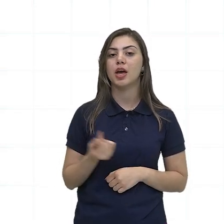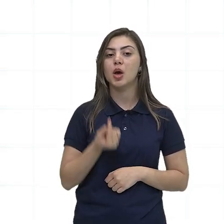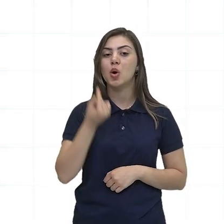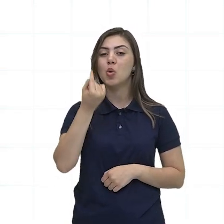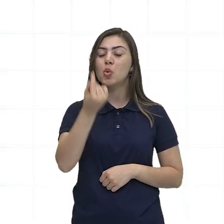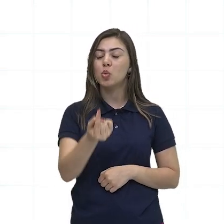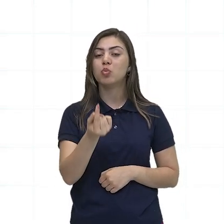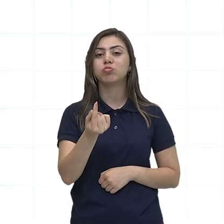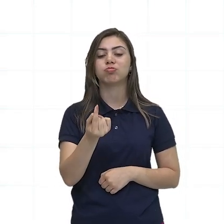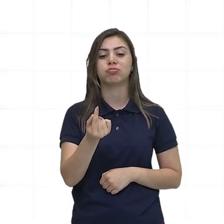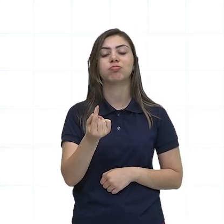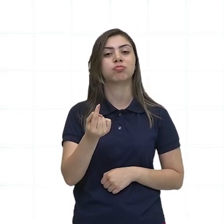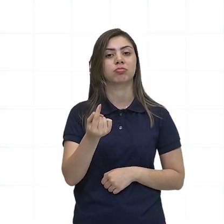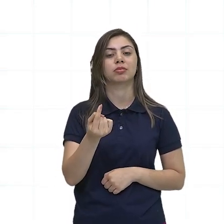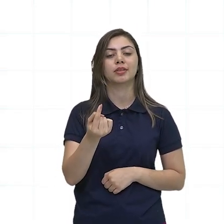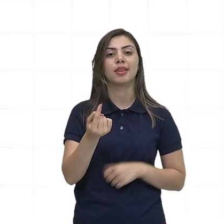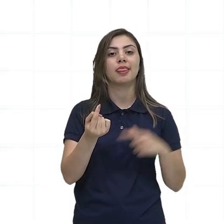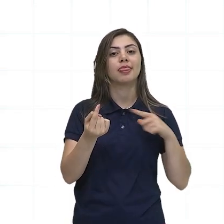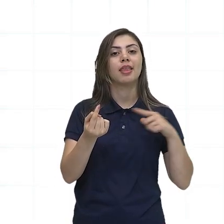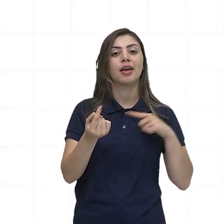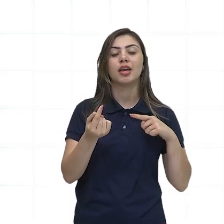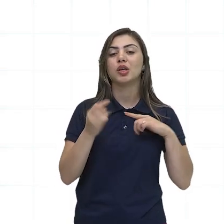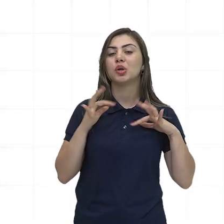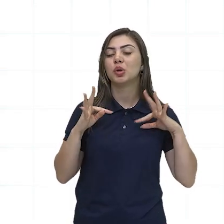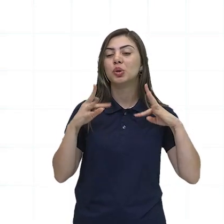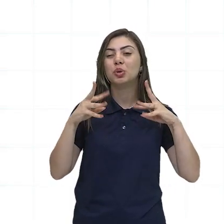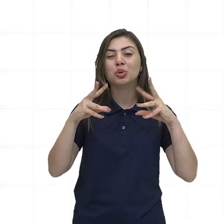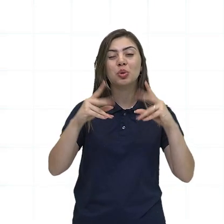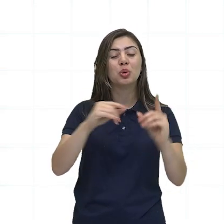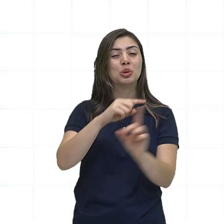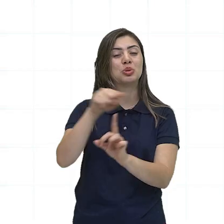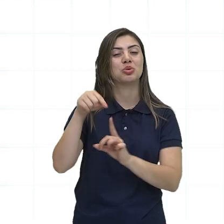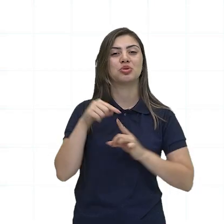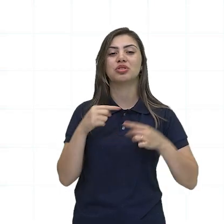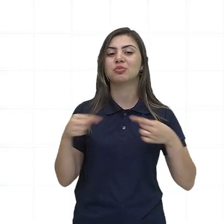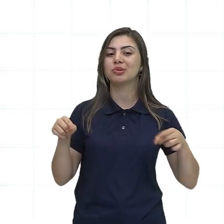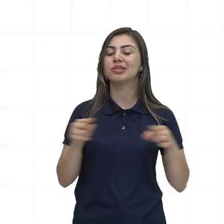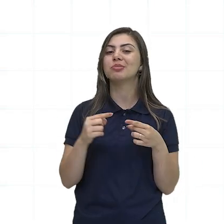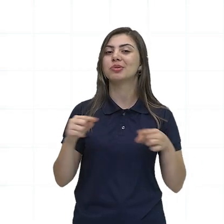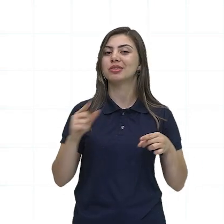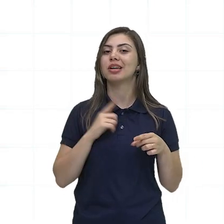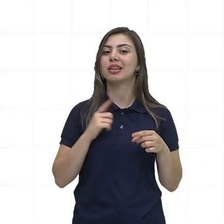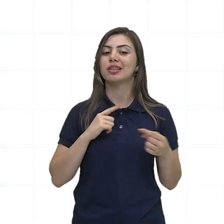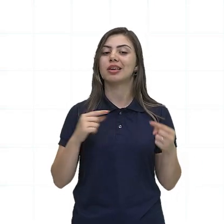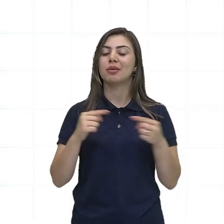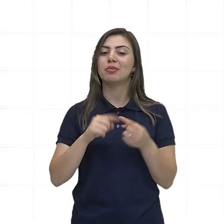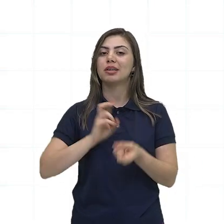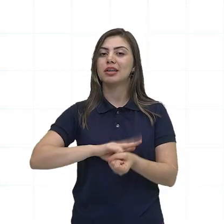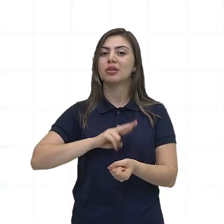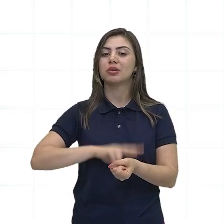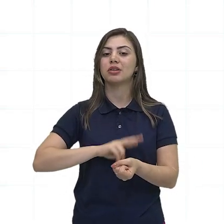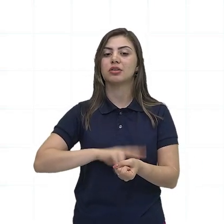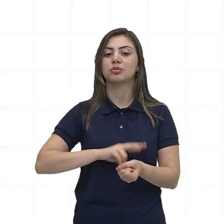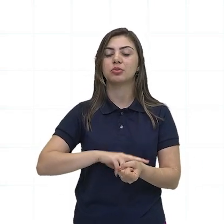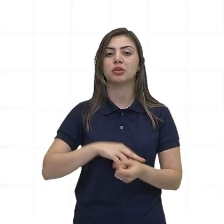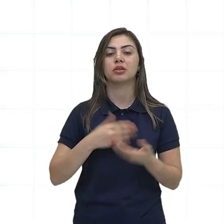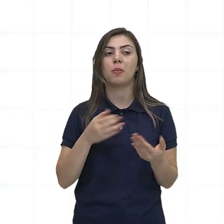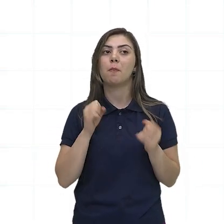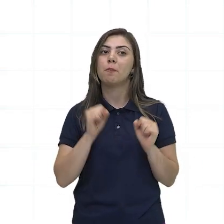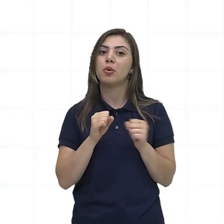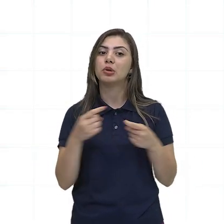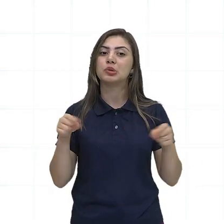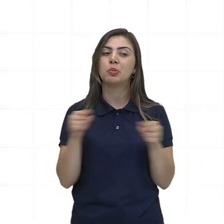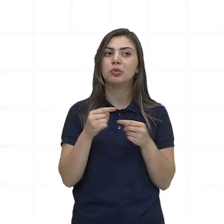3 elementos que existe em todas as músicas. Pode-se até ter uma música